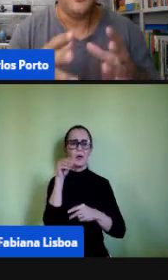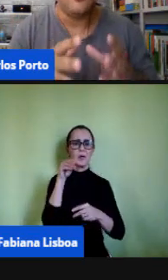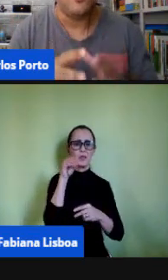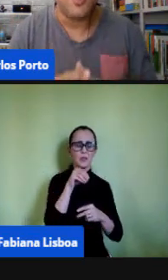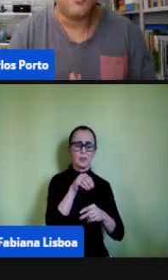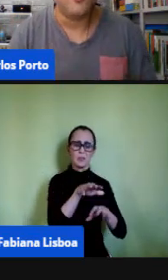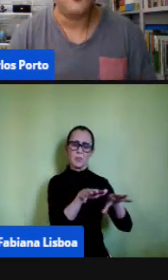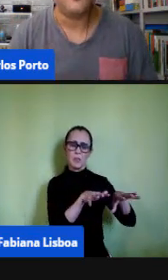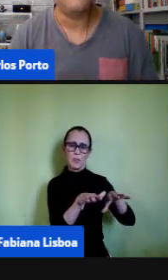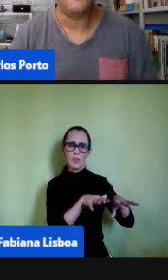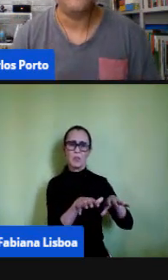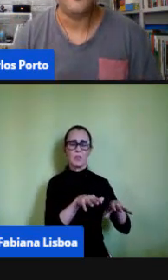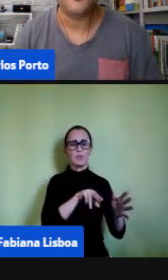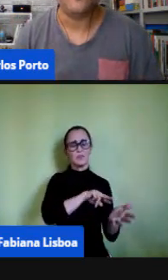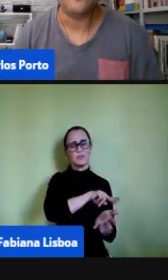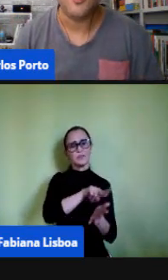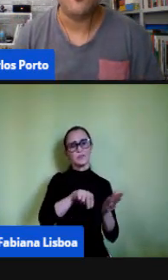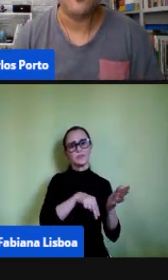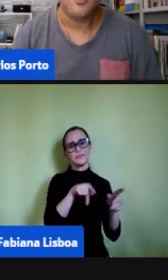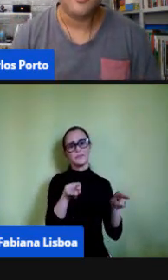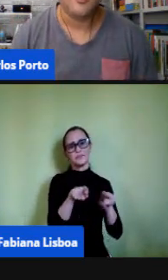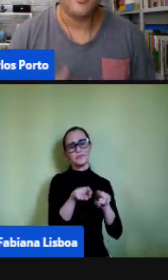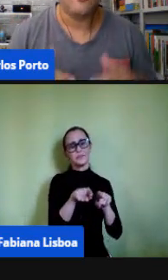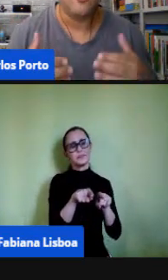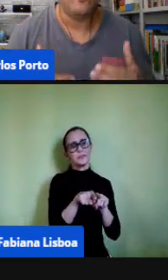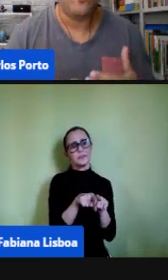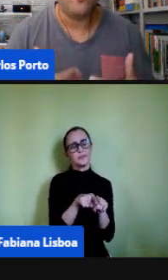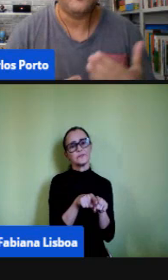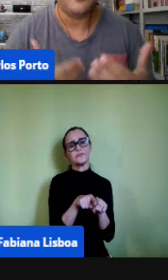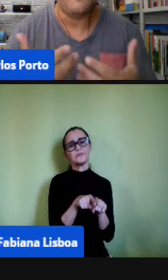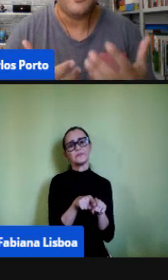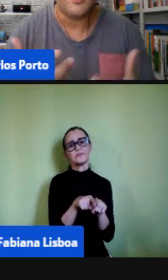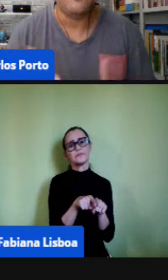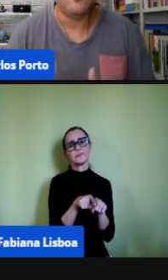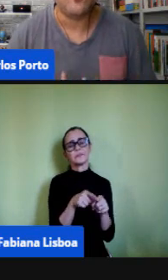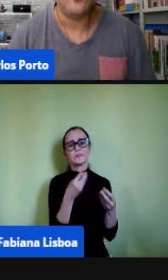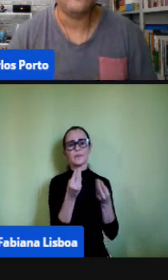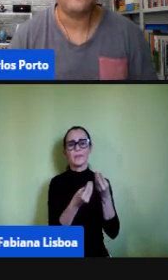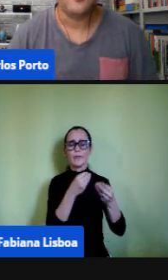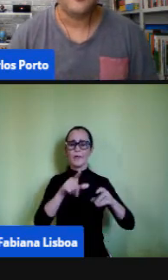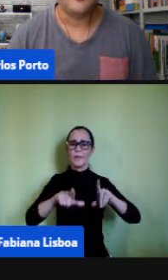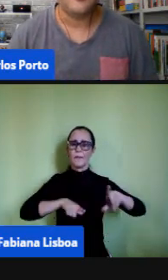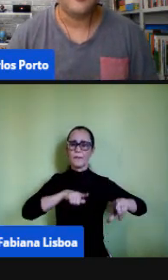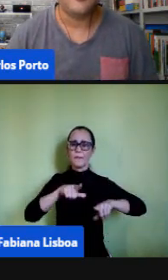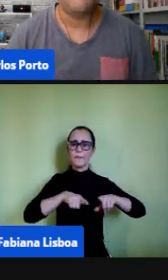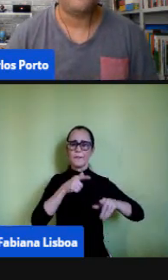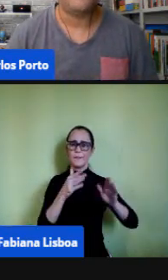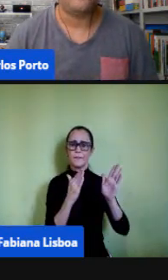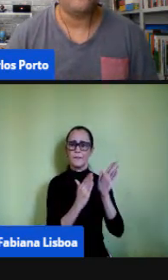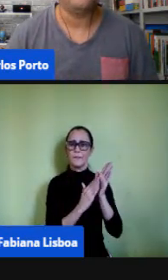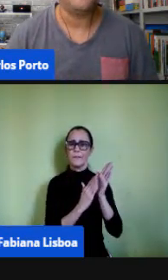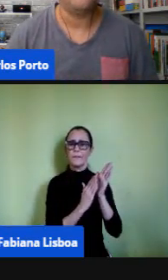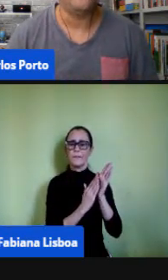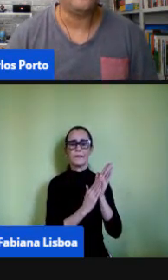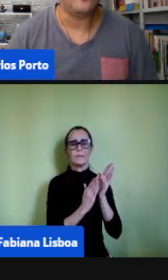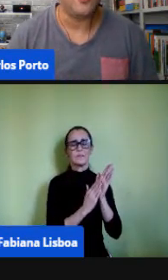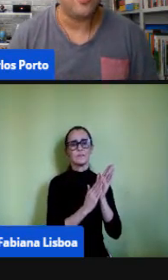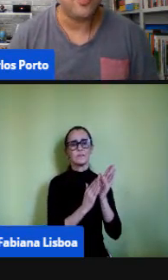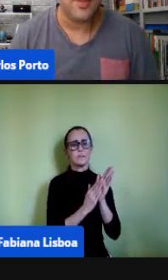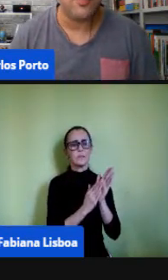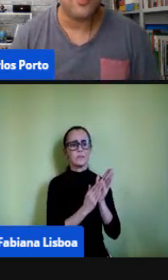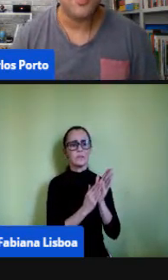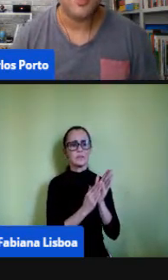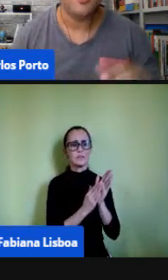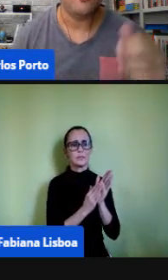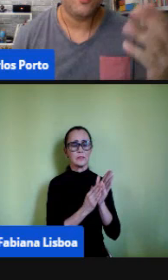e aqui entra uma questão interessante, né, que nós temos, que é a questão de como trabalhar essas coisas com os recursos que